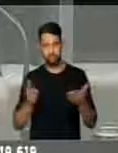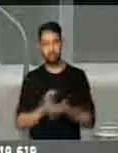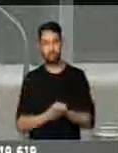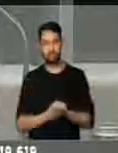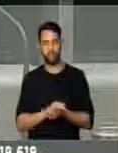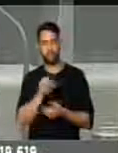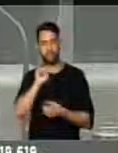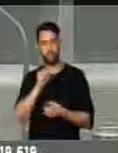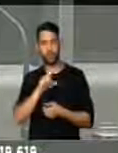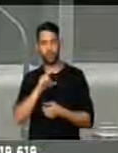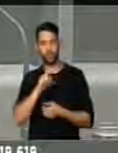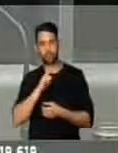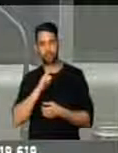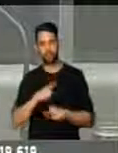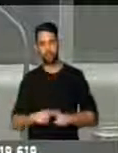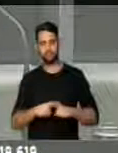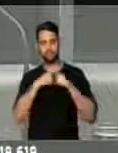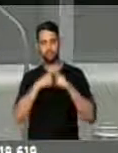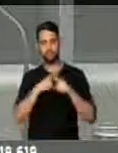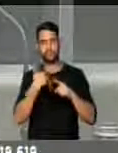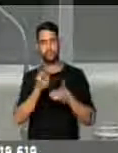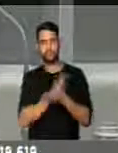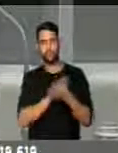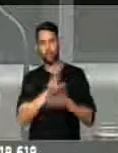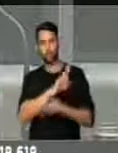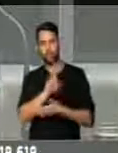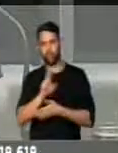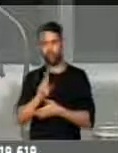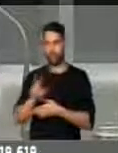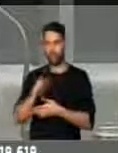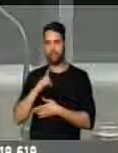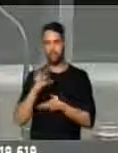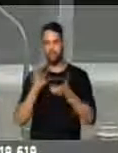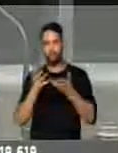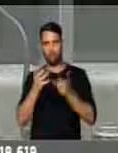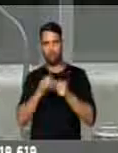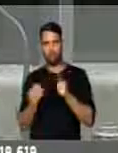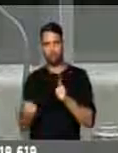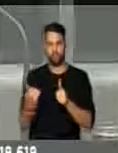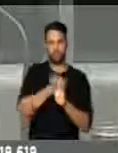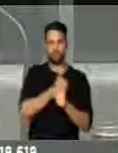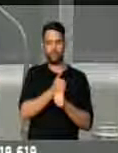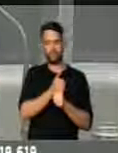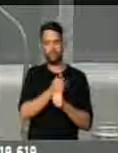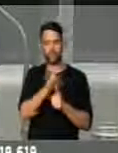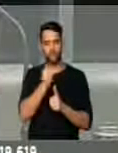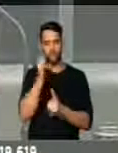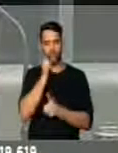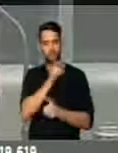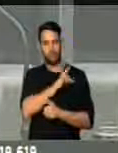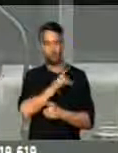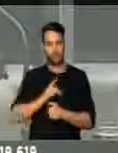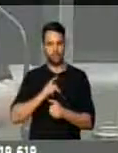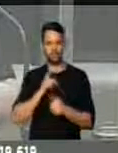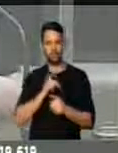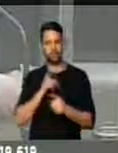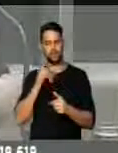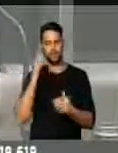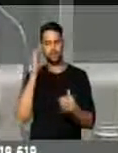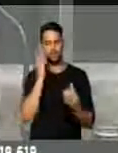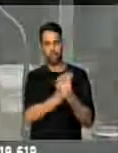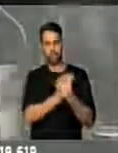O que aqui está em disputa não são nomes que pretendem substituir um presidente que é réu